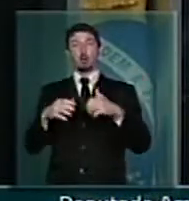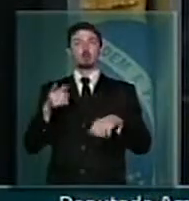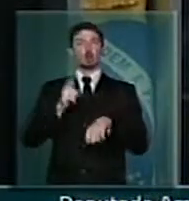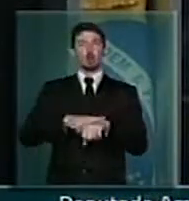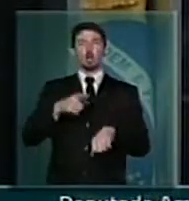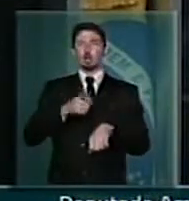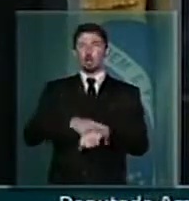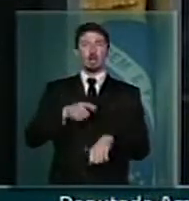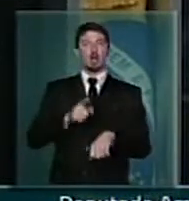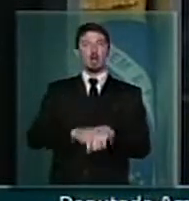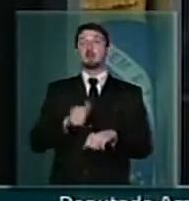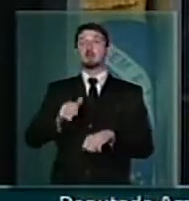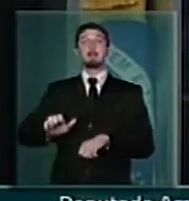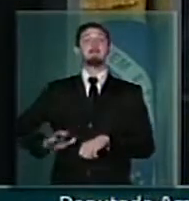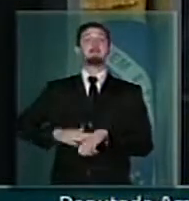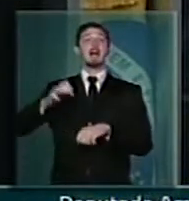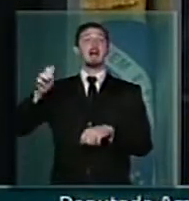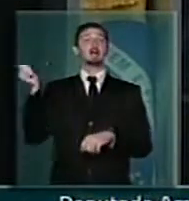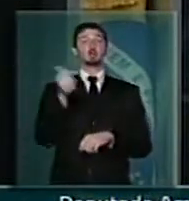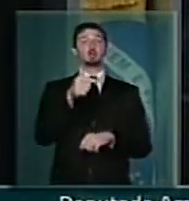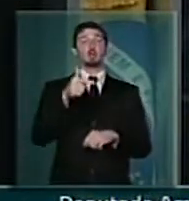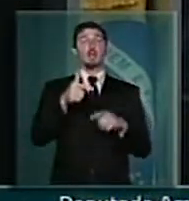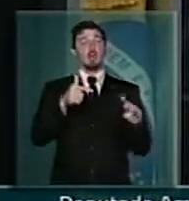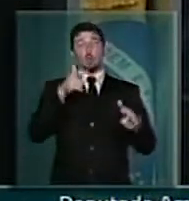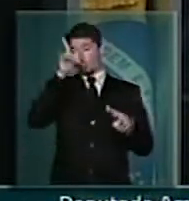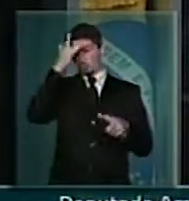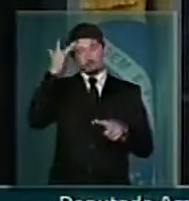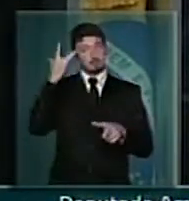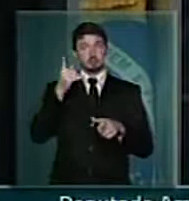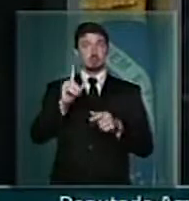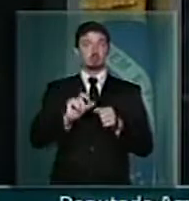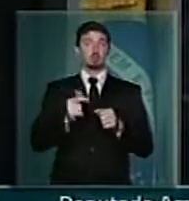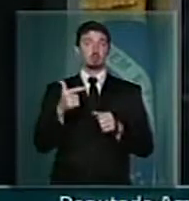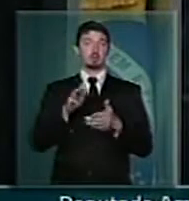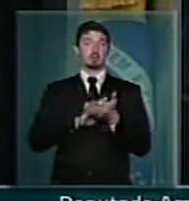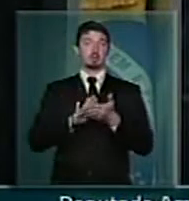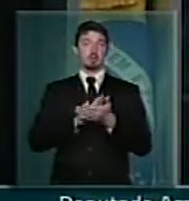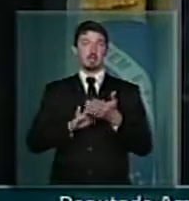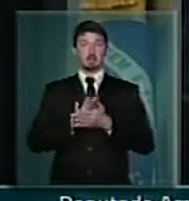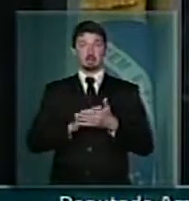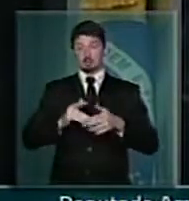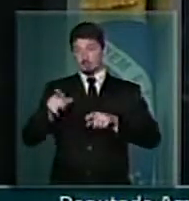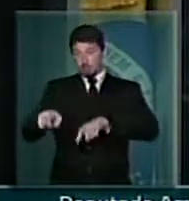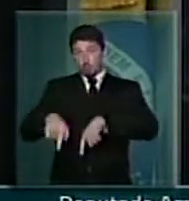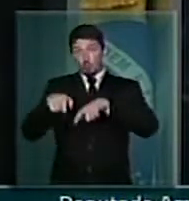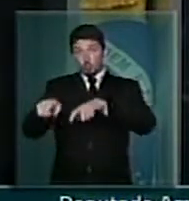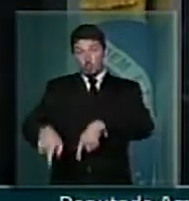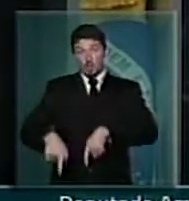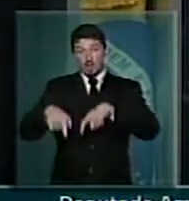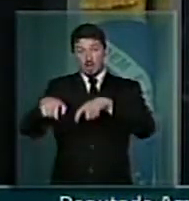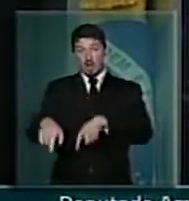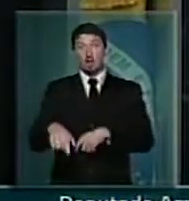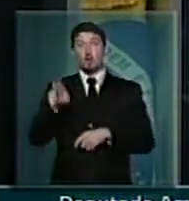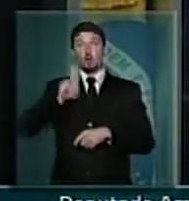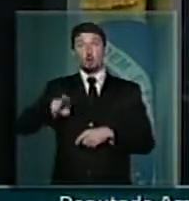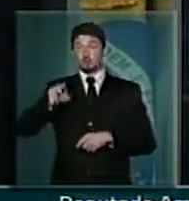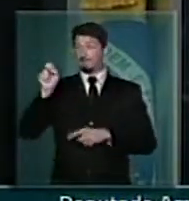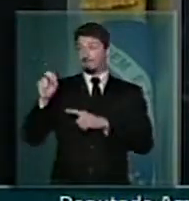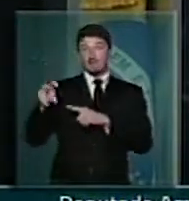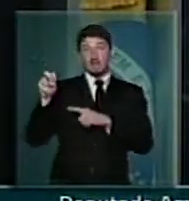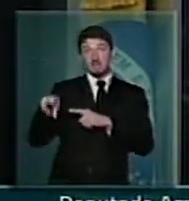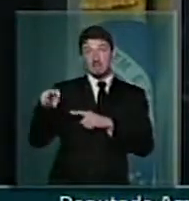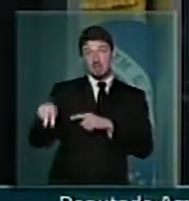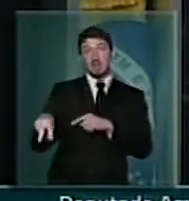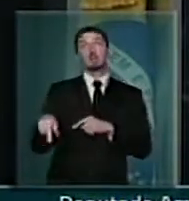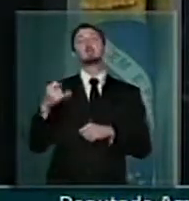do que aquele que não provoca acidente. O produtor rural que usa excessivamente agrotóxicos